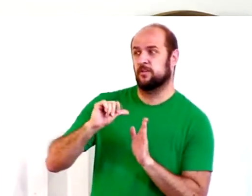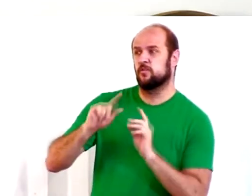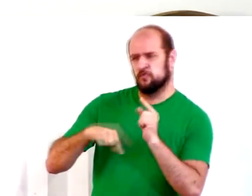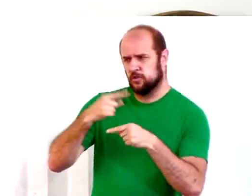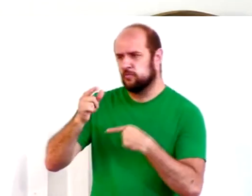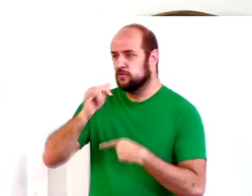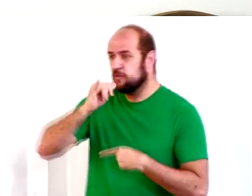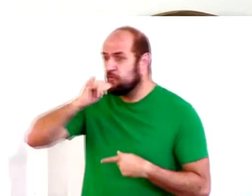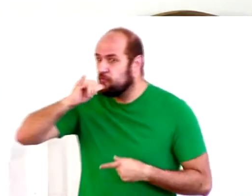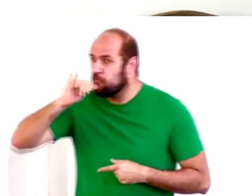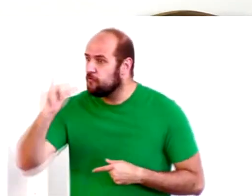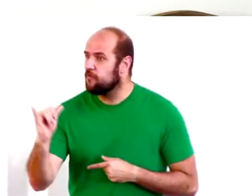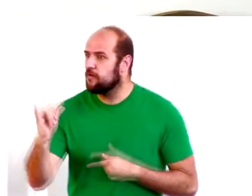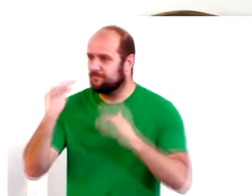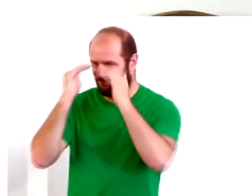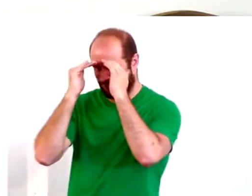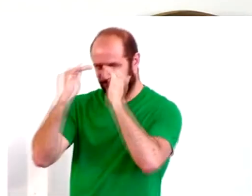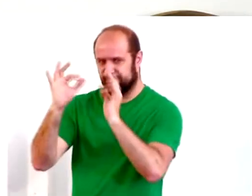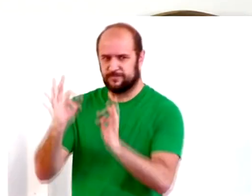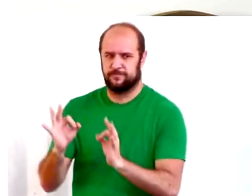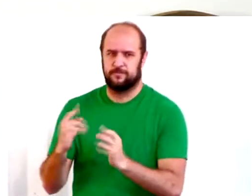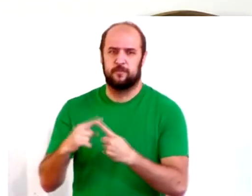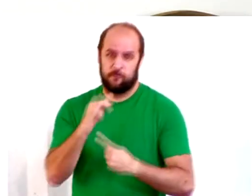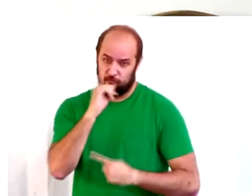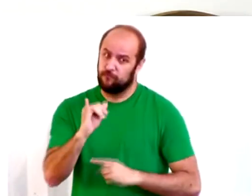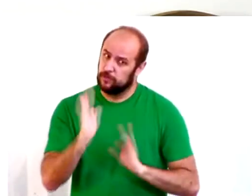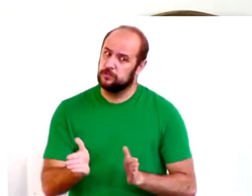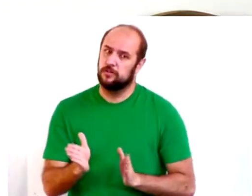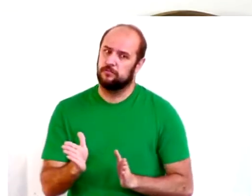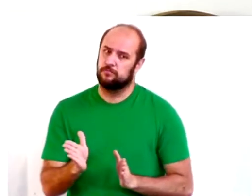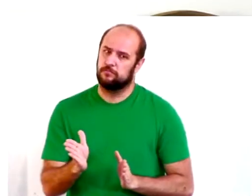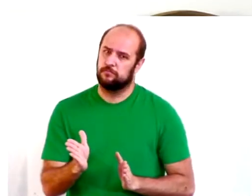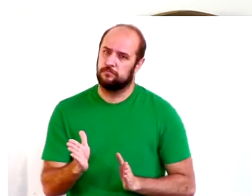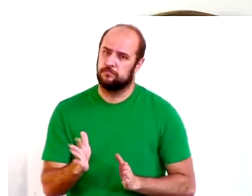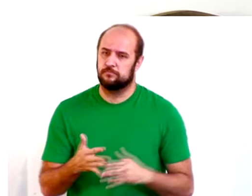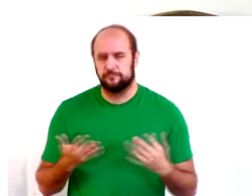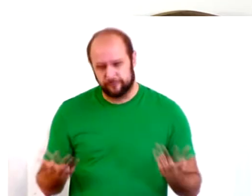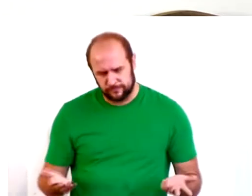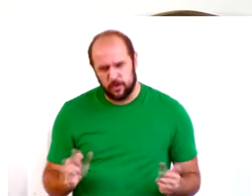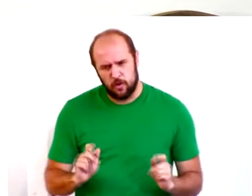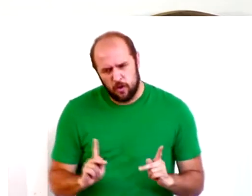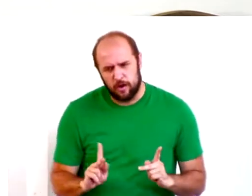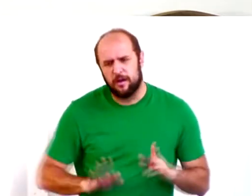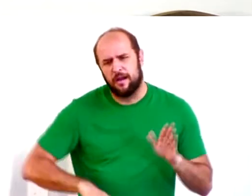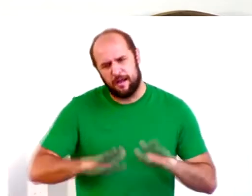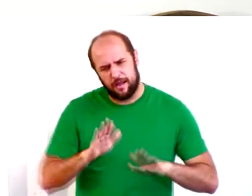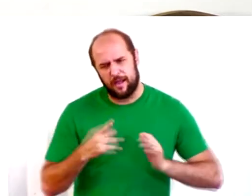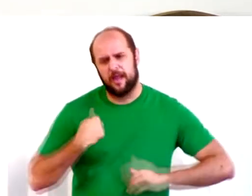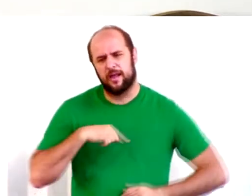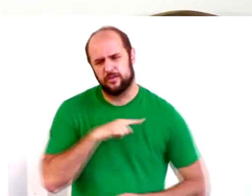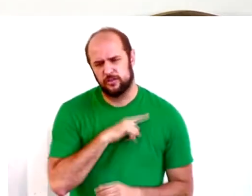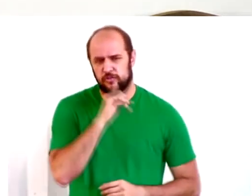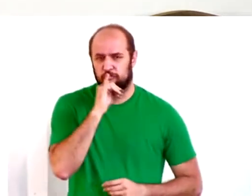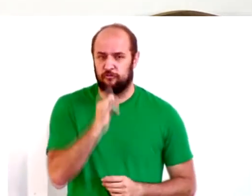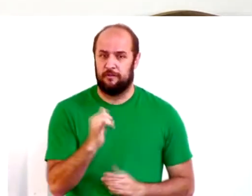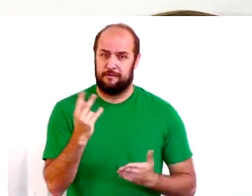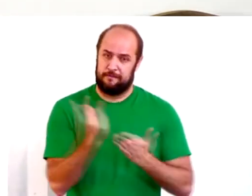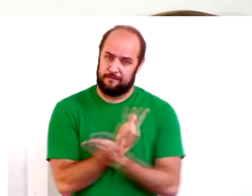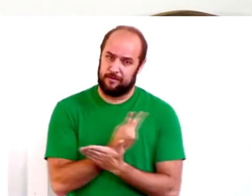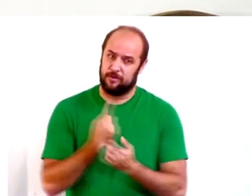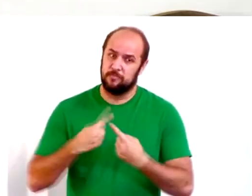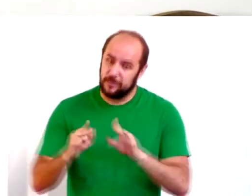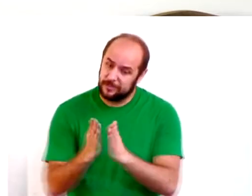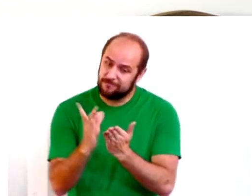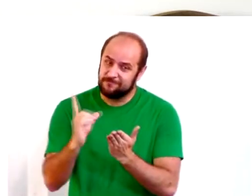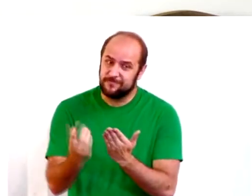porque você disse que é. É claro que às vezes nós tomamos decisões erradas, mas é justamente a palavra que nos ajuda nisso.